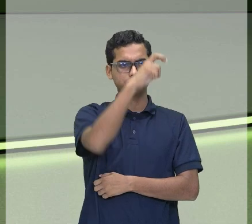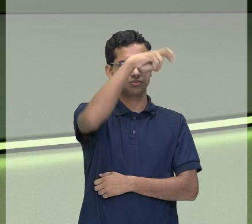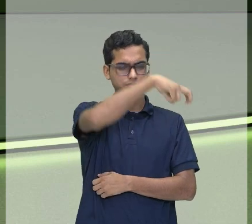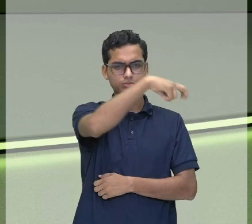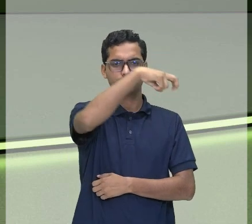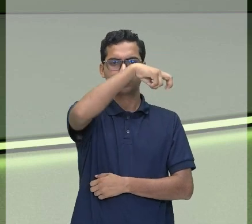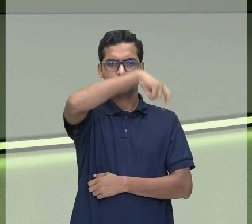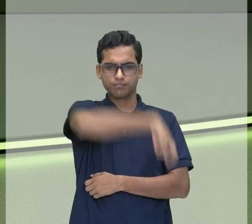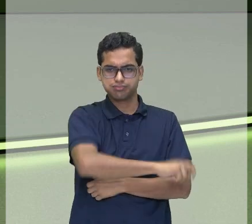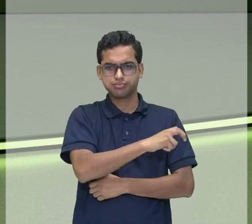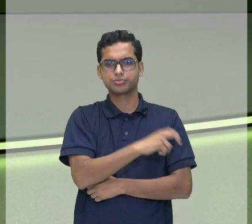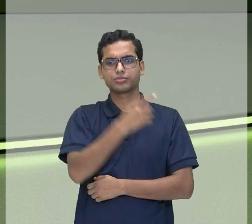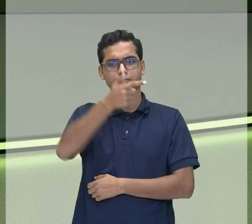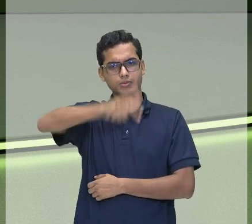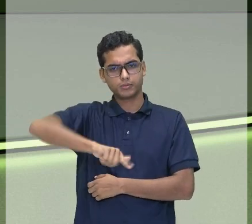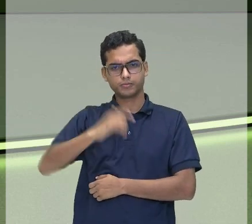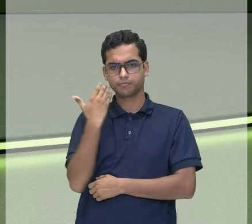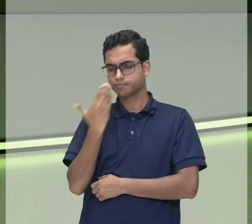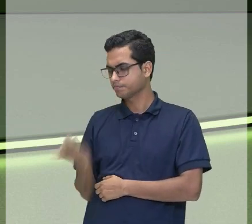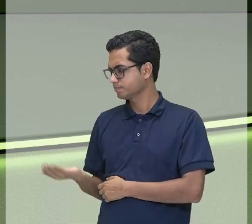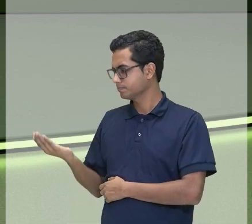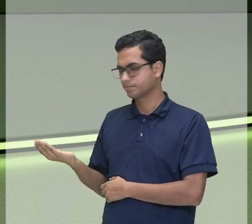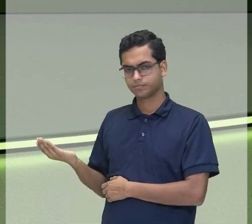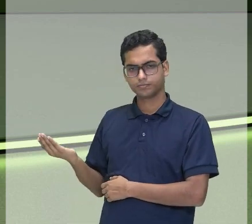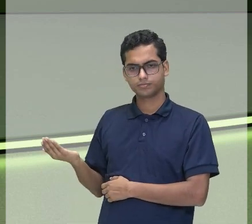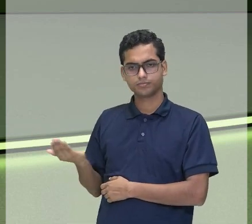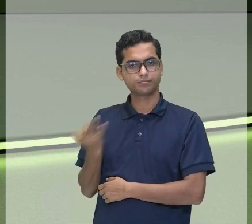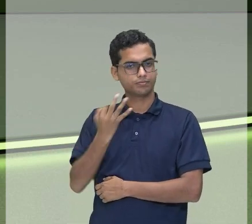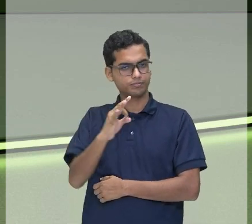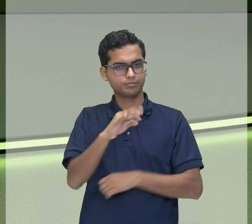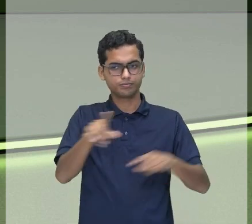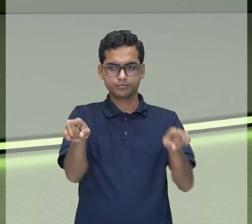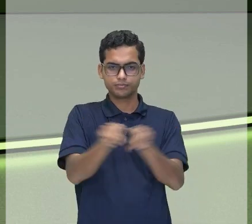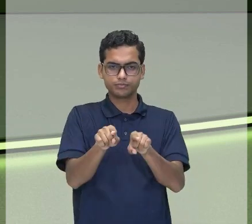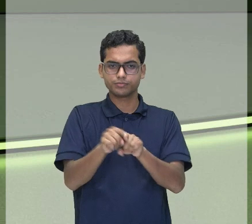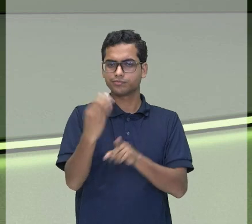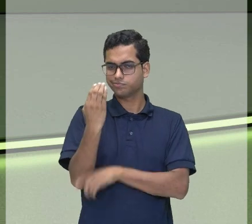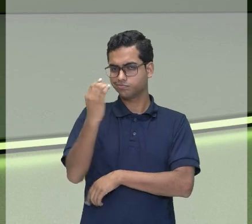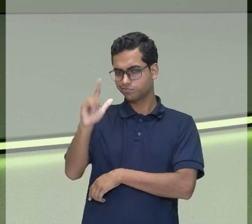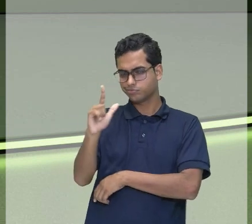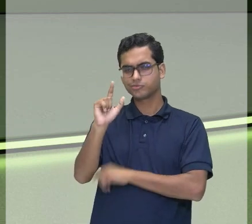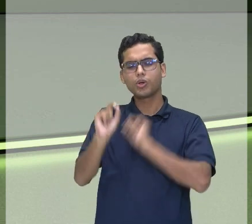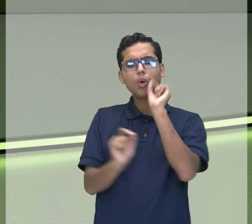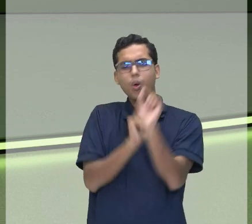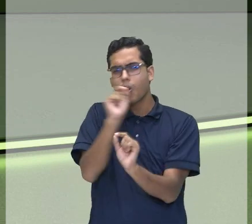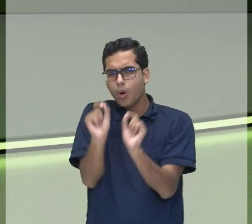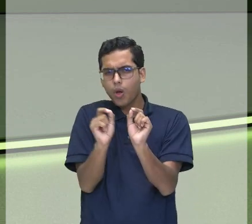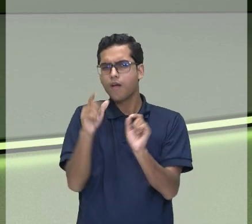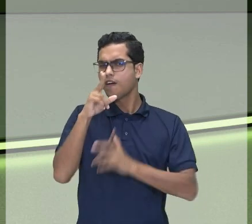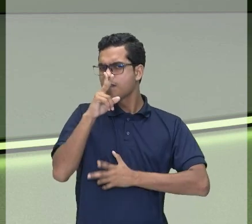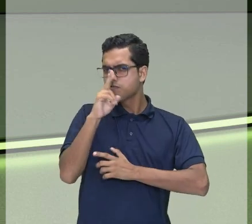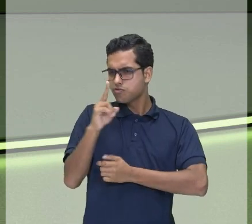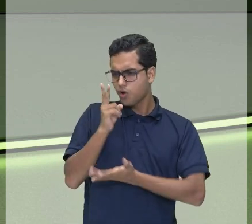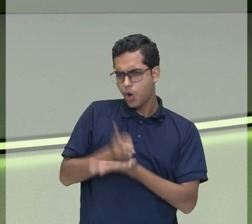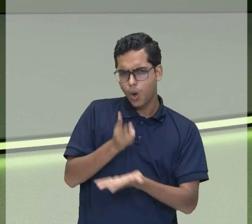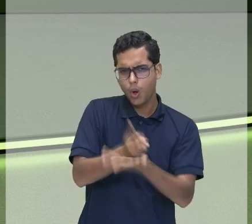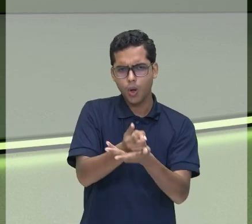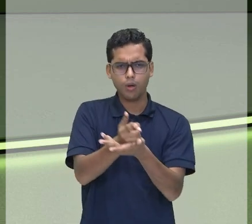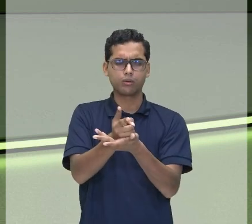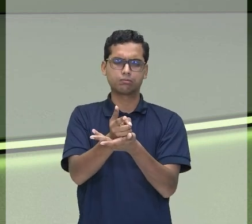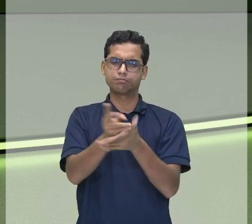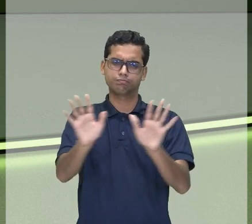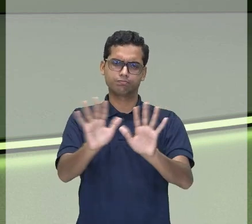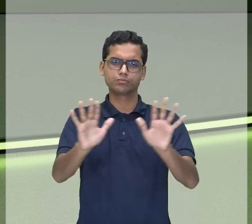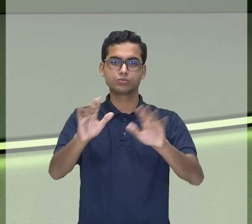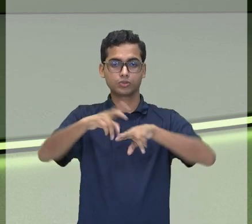e ganhar força e de novo ele vai descer. Agora, claro, né, essa força ela pode não ser contínua, porque ele vai ter